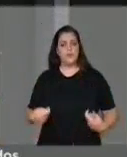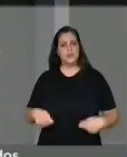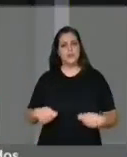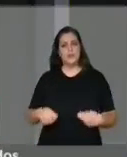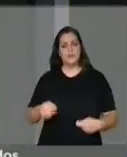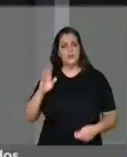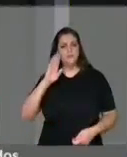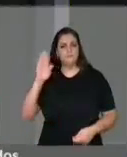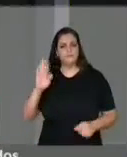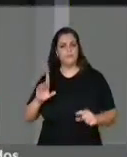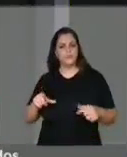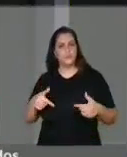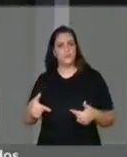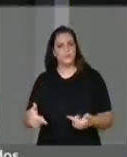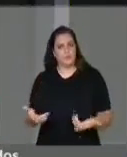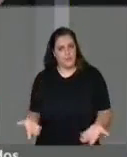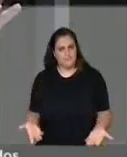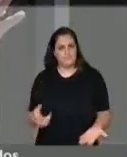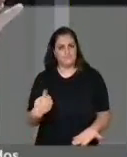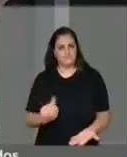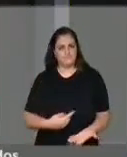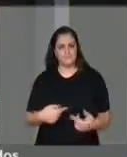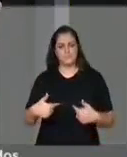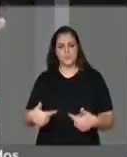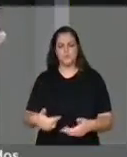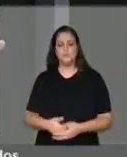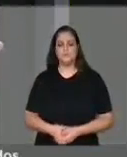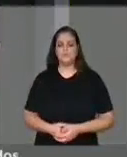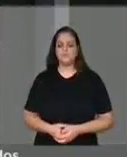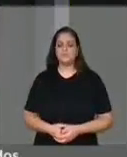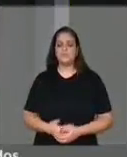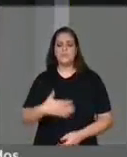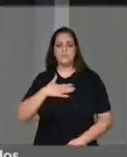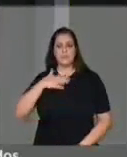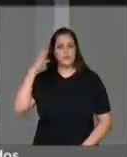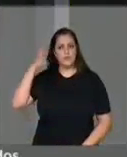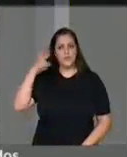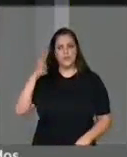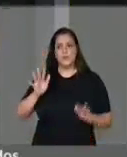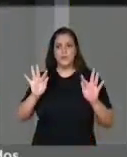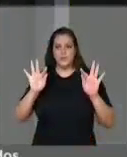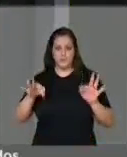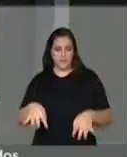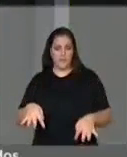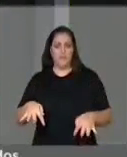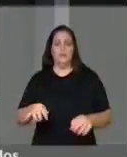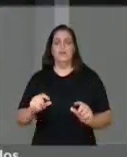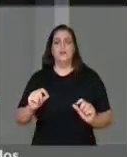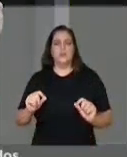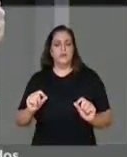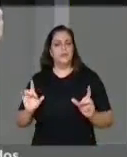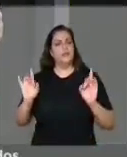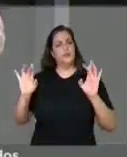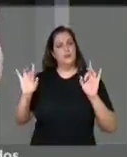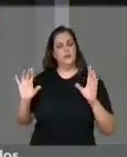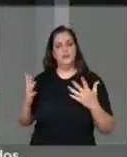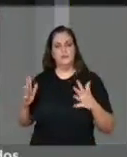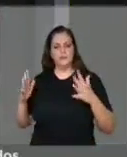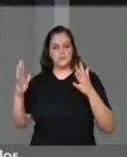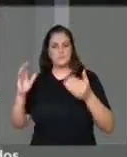da nossa ação. Eu caminho para a conclusão das minhas considerações, fazendo aqui a minha homenagem à